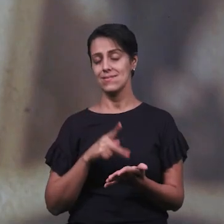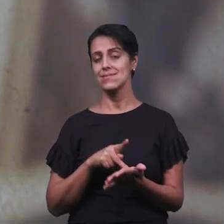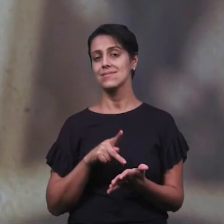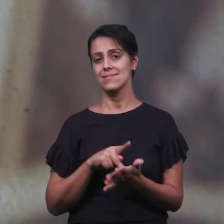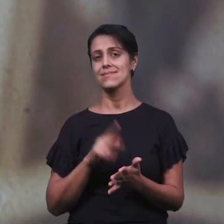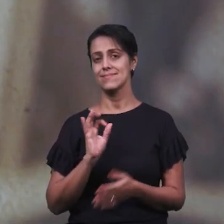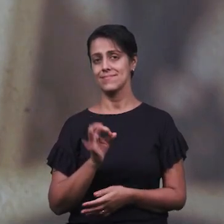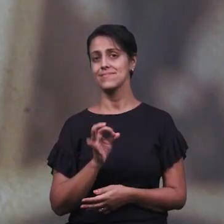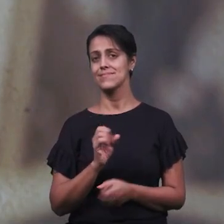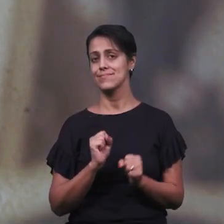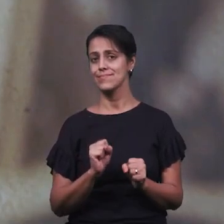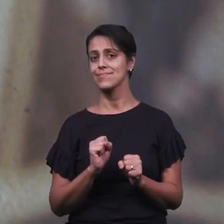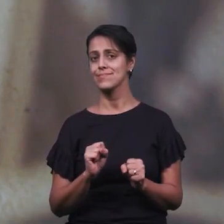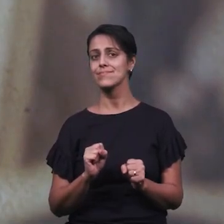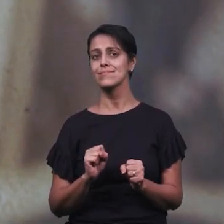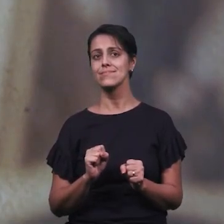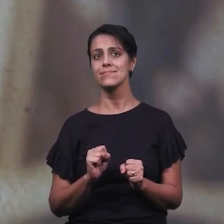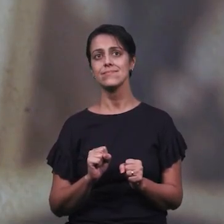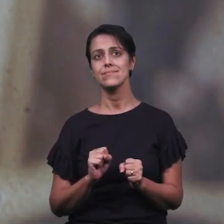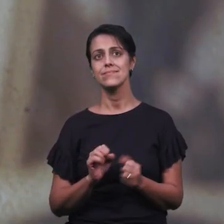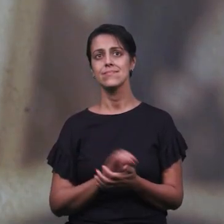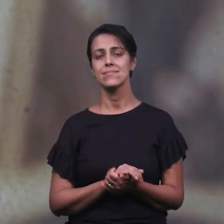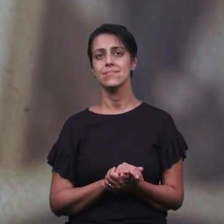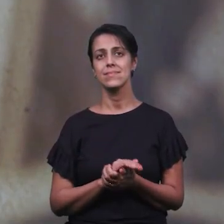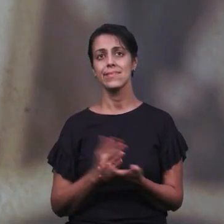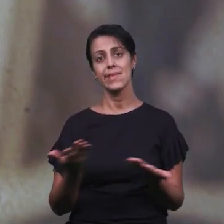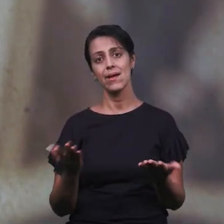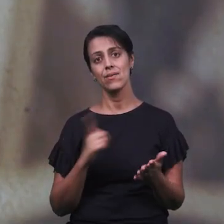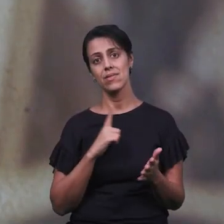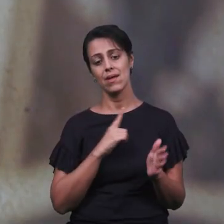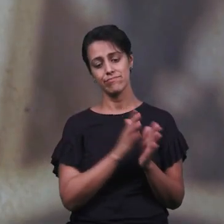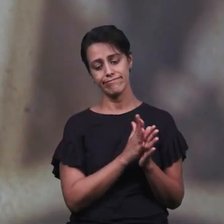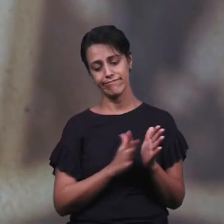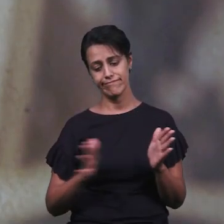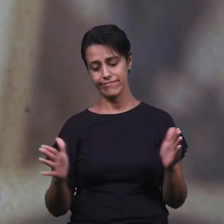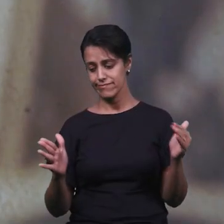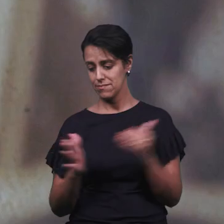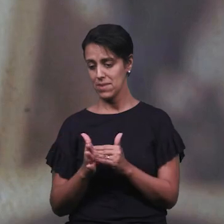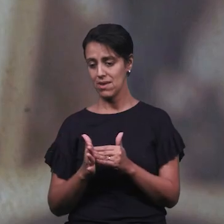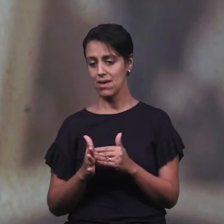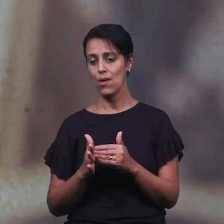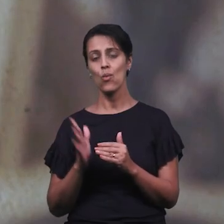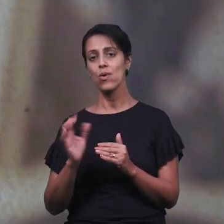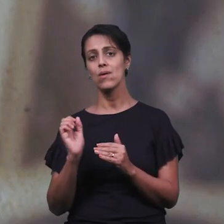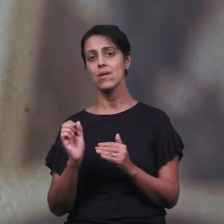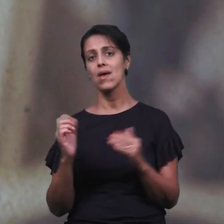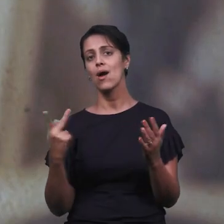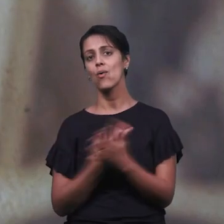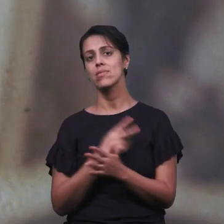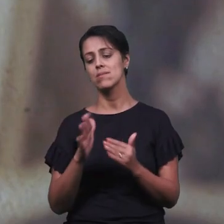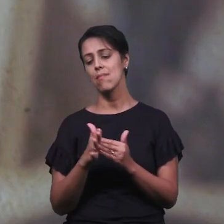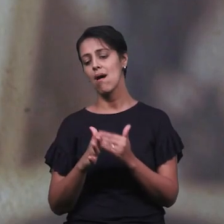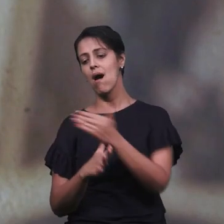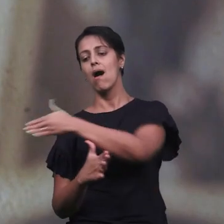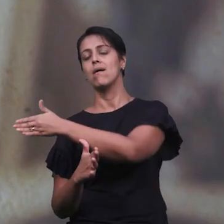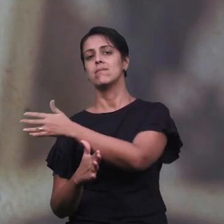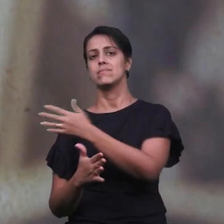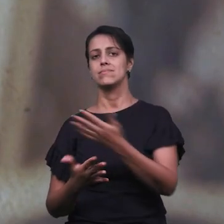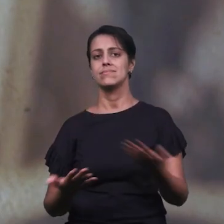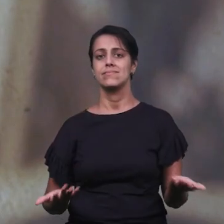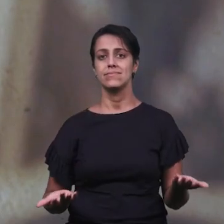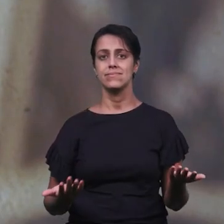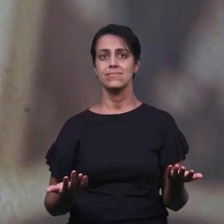né, a lei determina que sejam cumpridos, né? A norma determina que sejam cumpridos. Então, o juiz não pode fazer